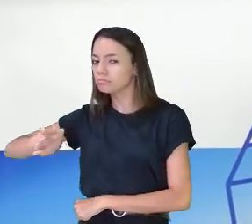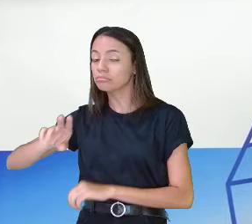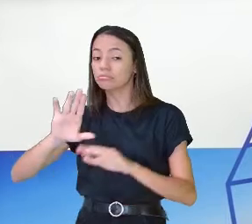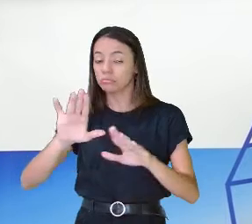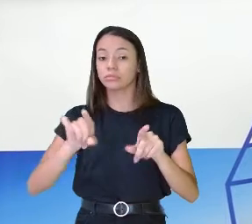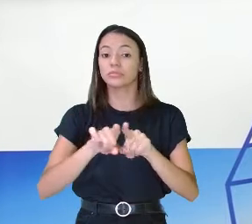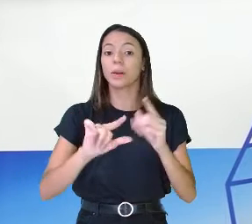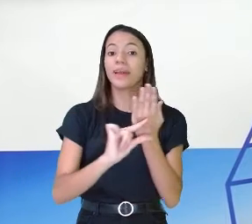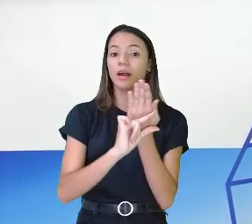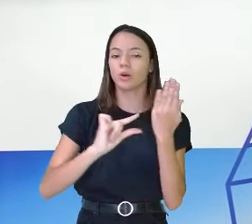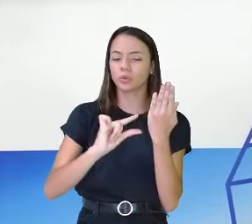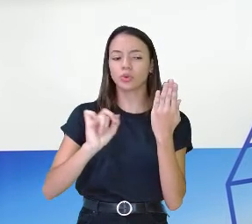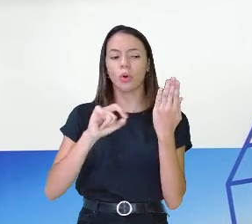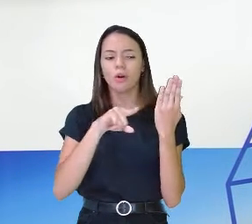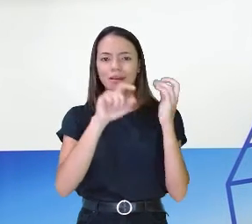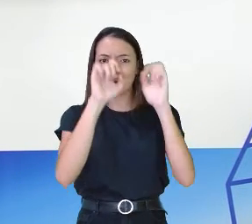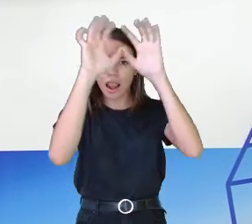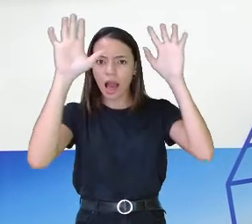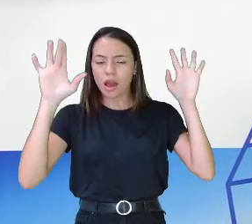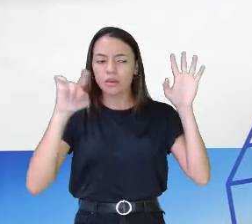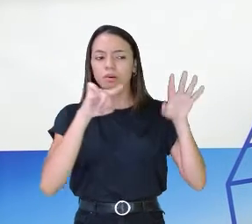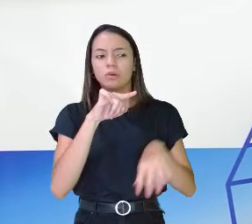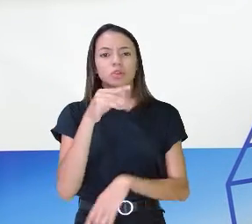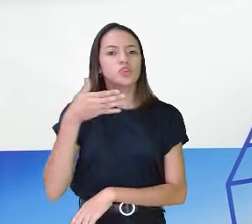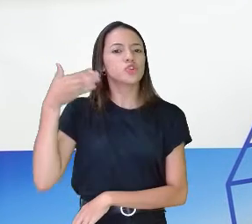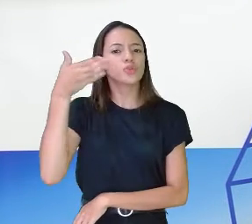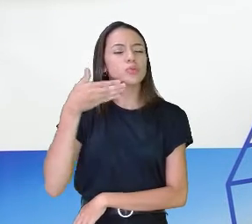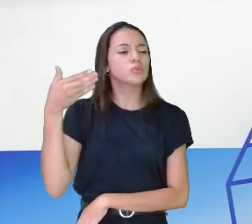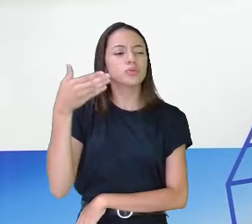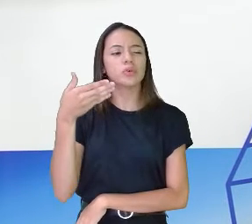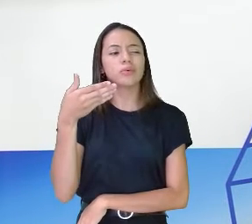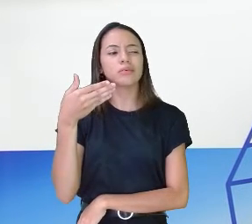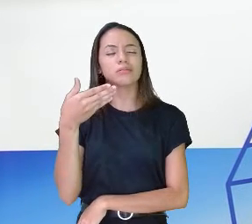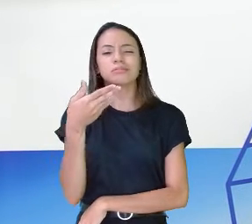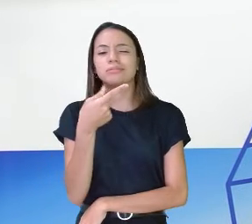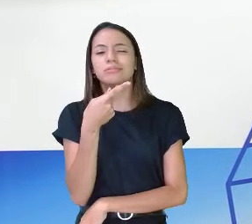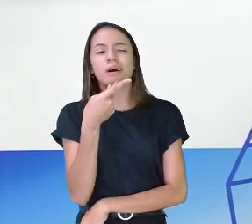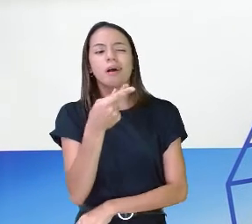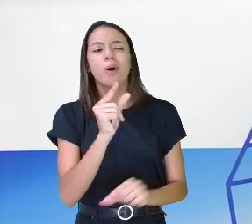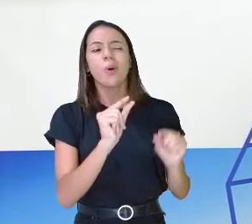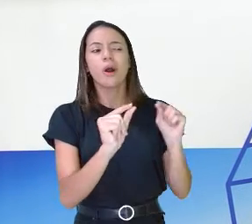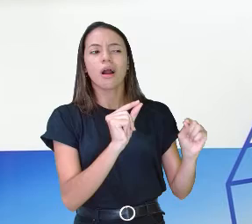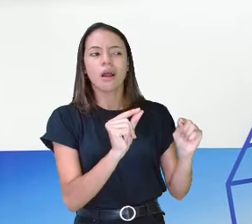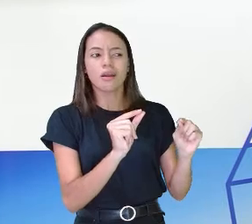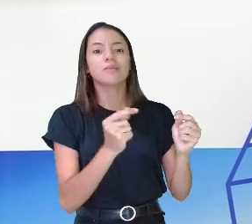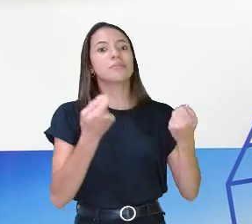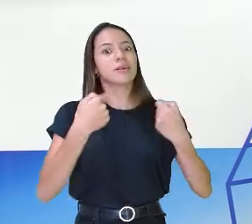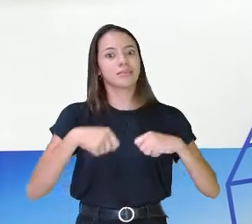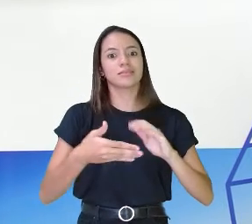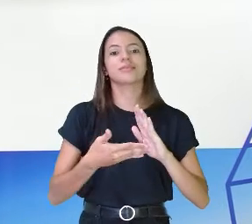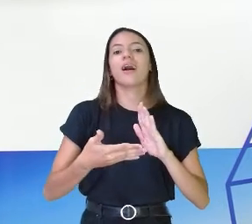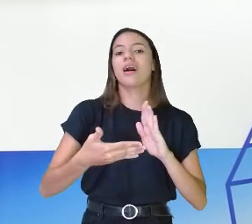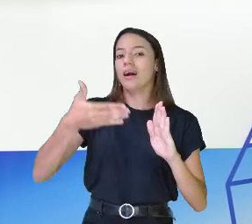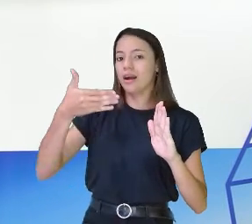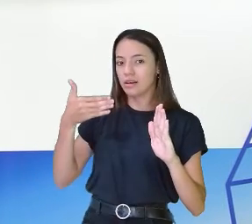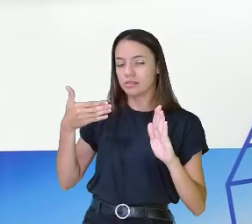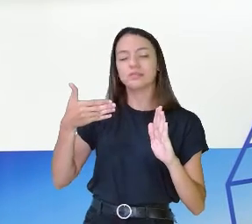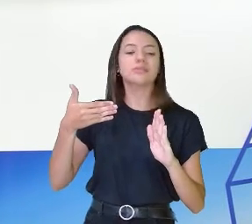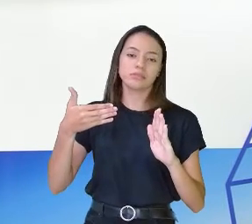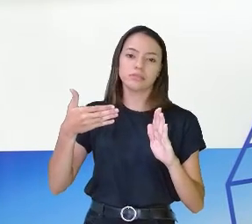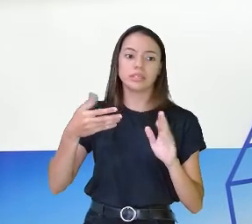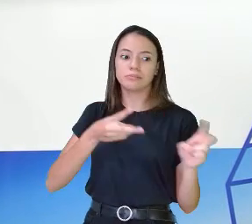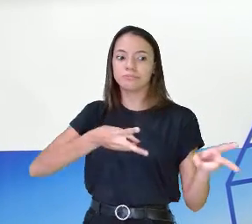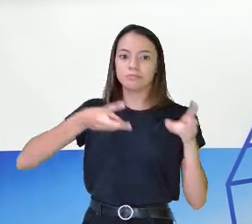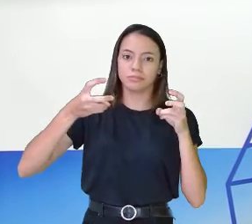autor ele queria dizer outra coisa e disse de um outro jeito ou não, né? Ó, na linguagem oral,